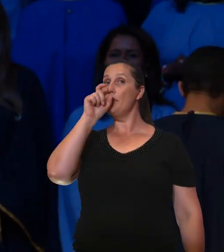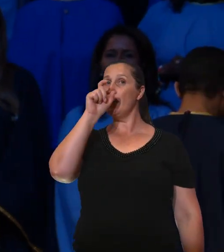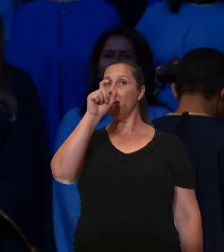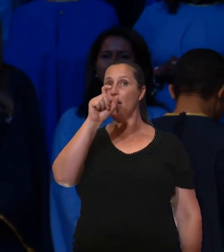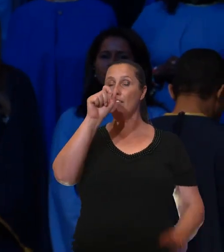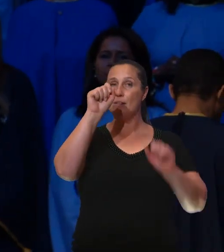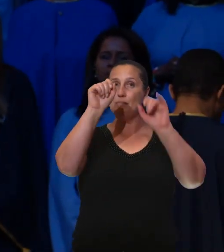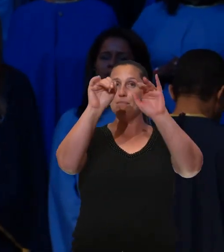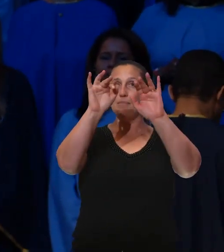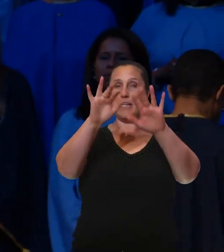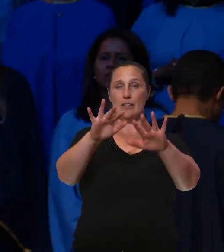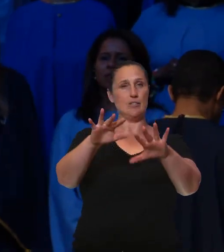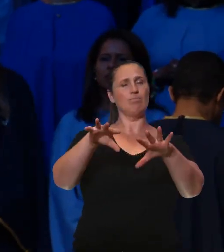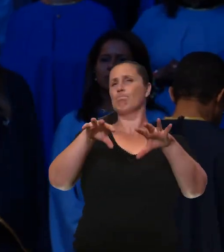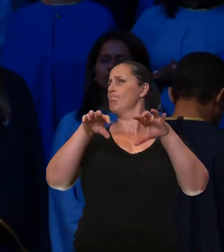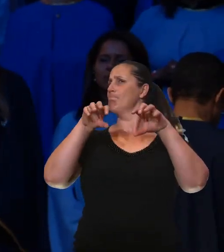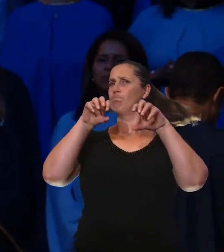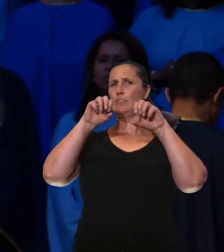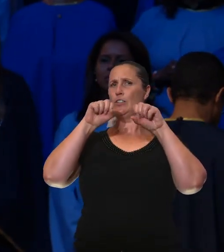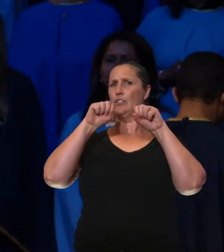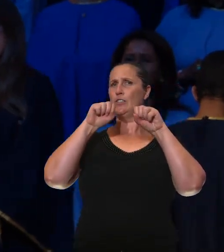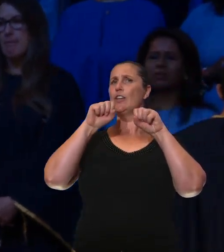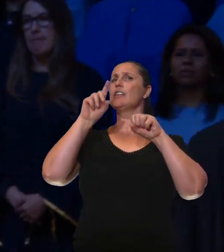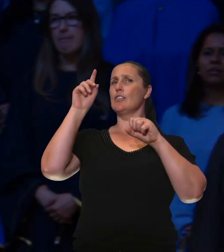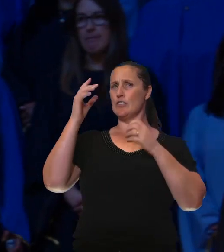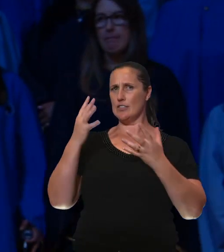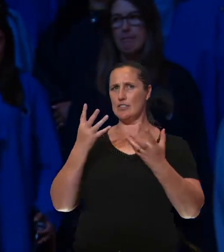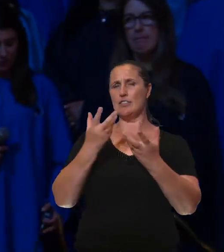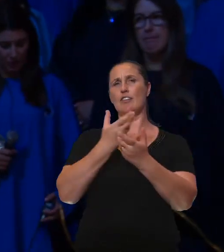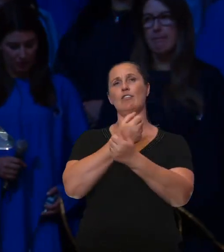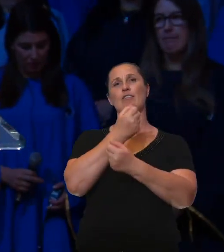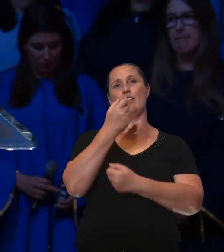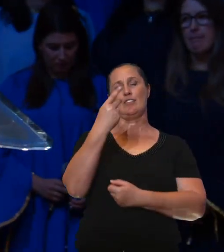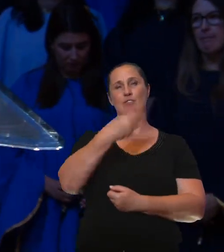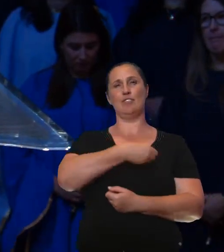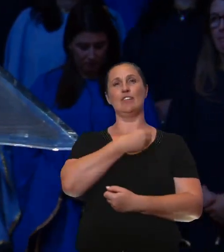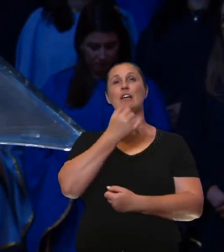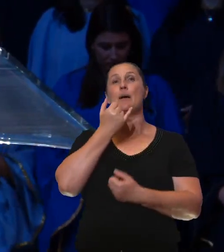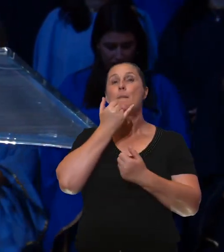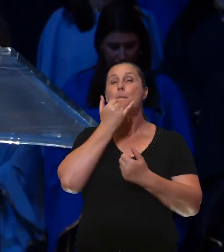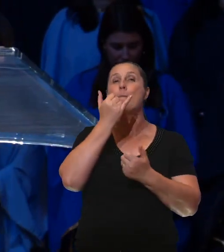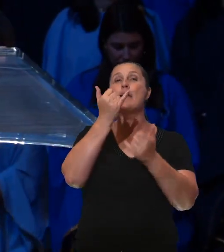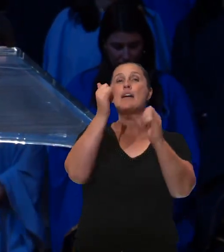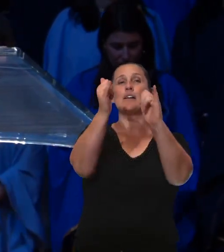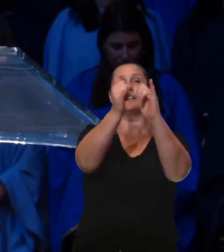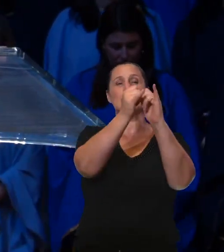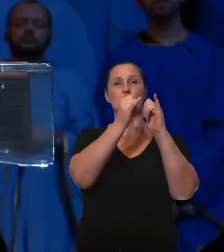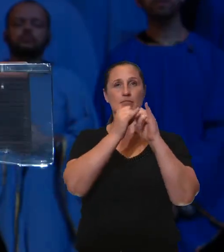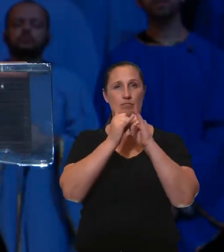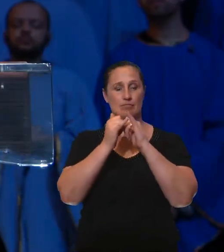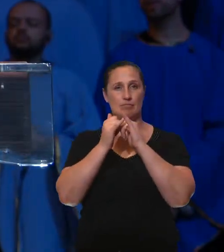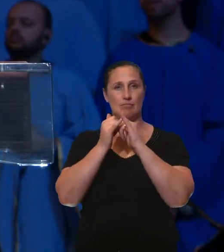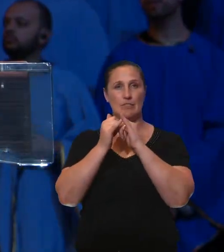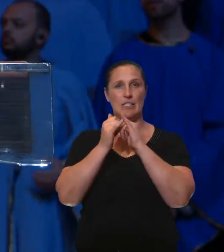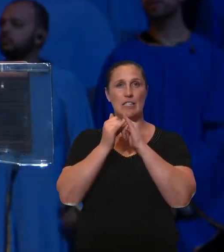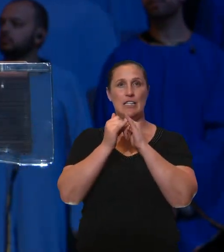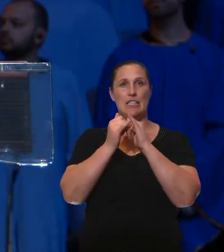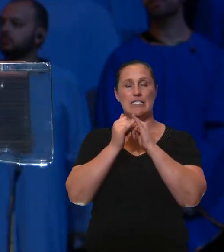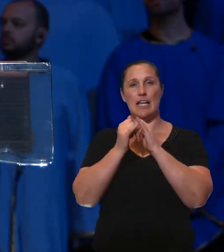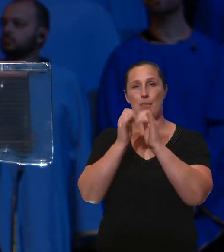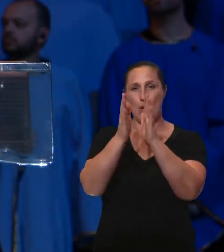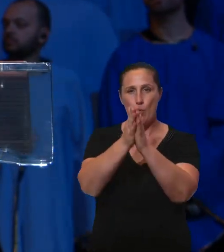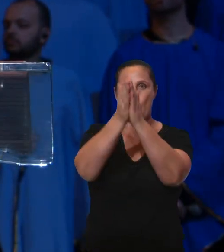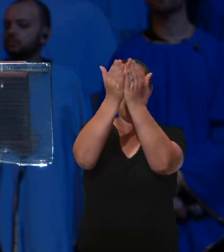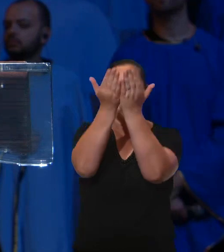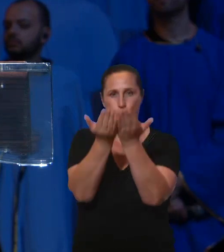de maldição. Deus quer salvar a sua vida, quer te dar o perdão dos seus pecados, escrever o seu nome no